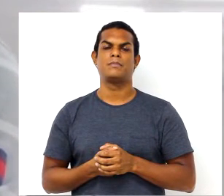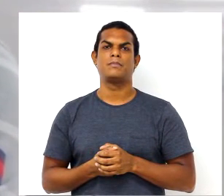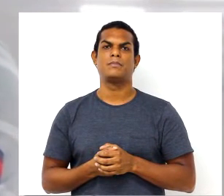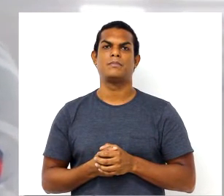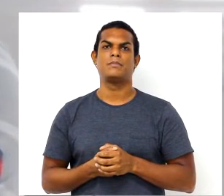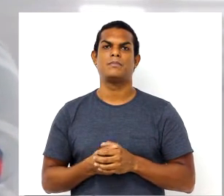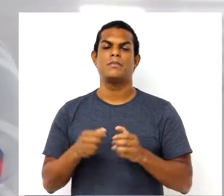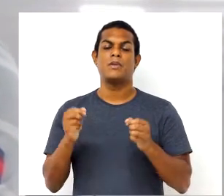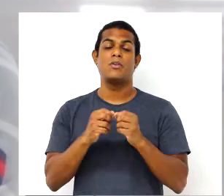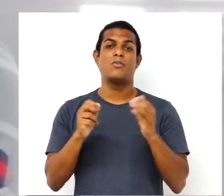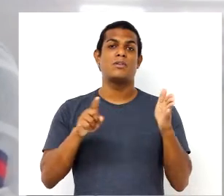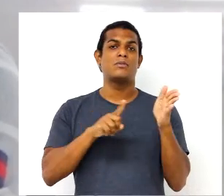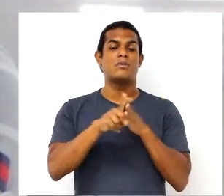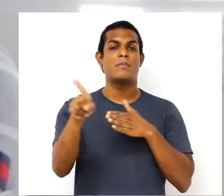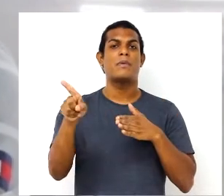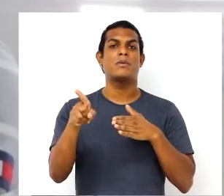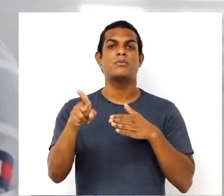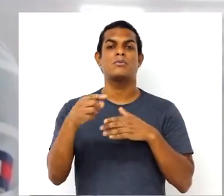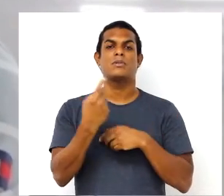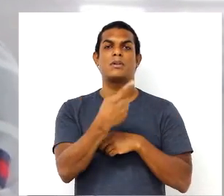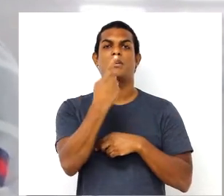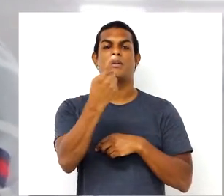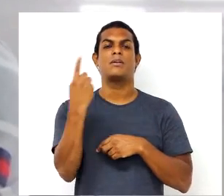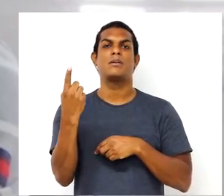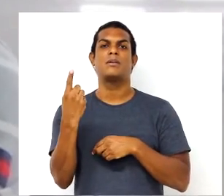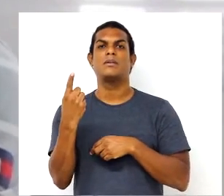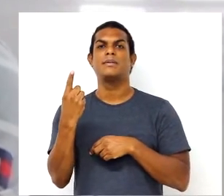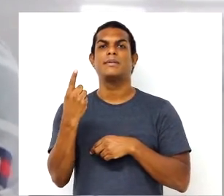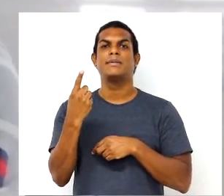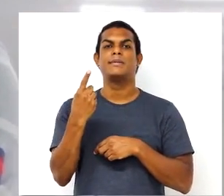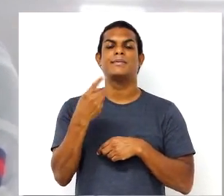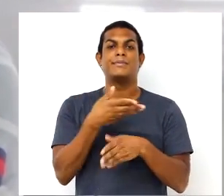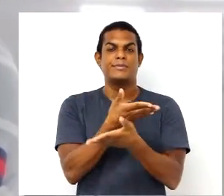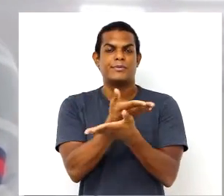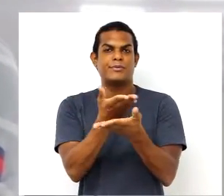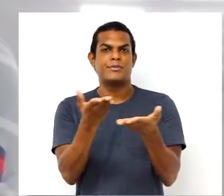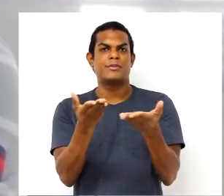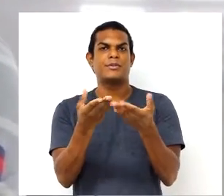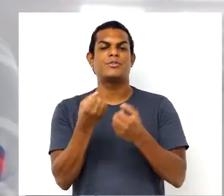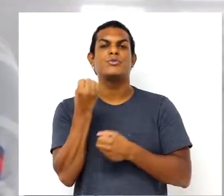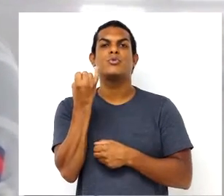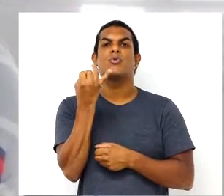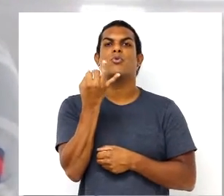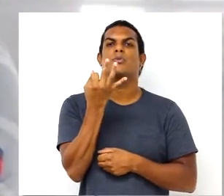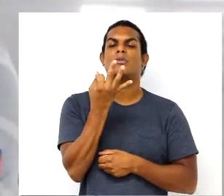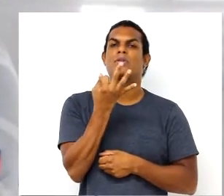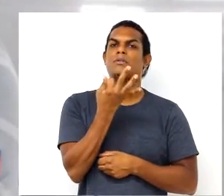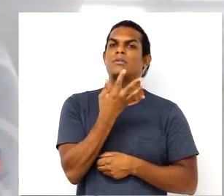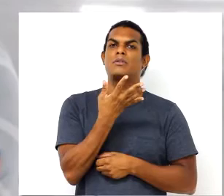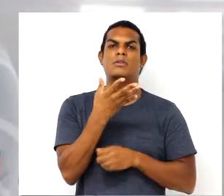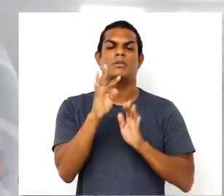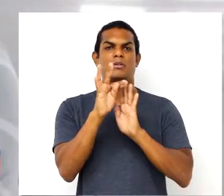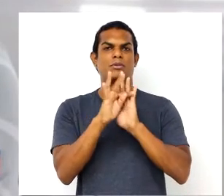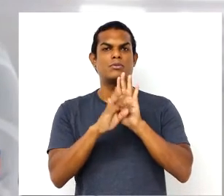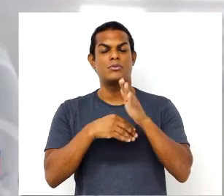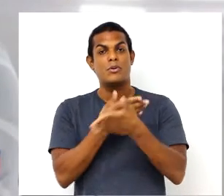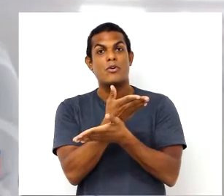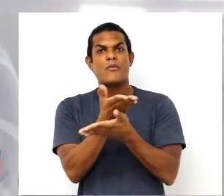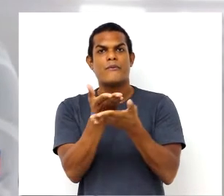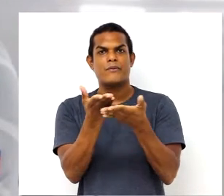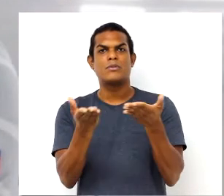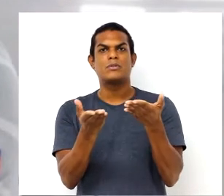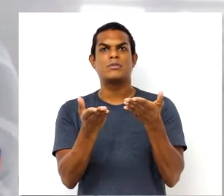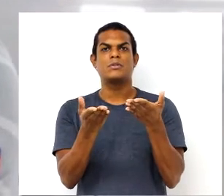a cada estudante de repente contabilizar com quantos textos você se relaciona durante o